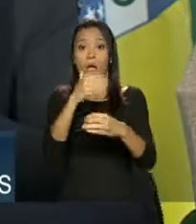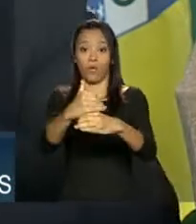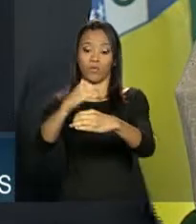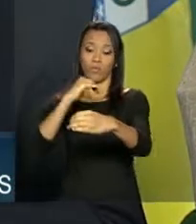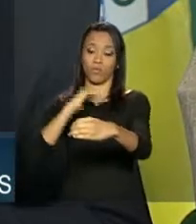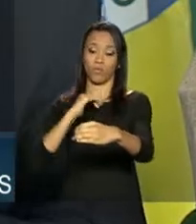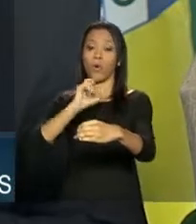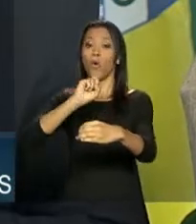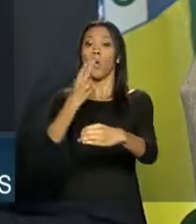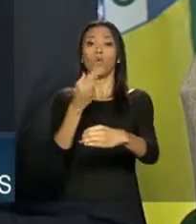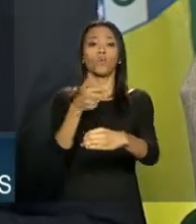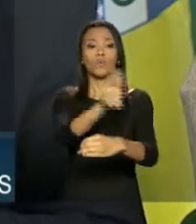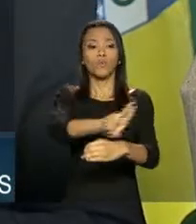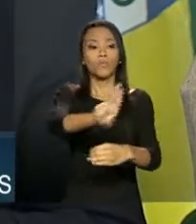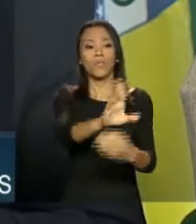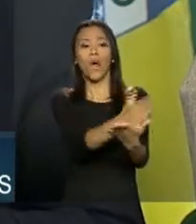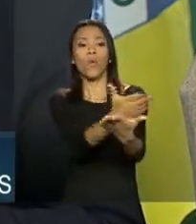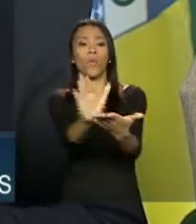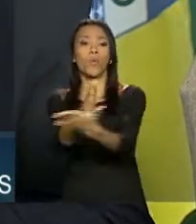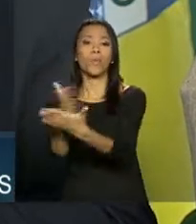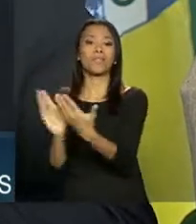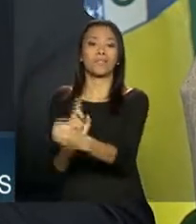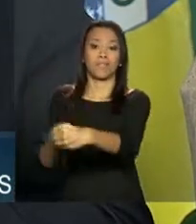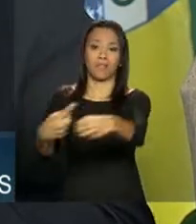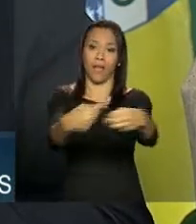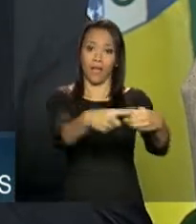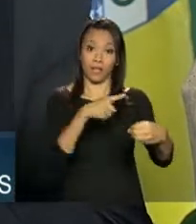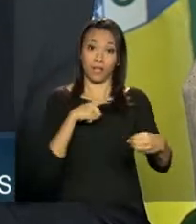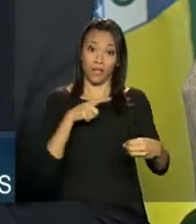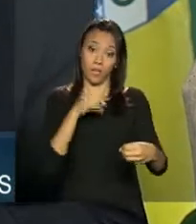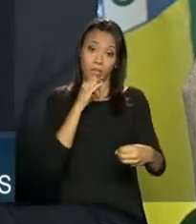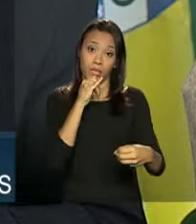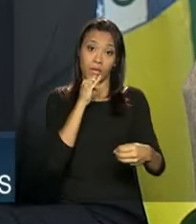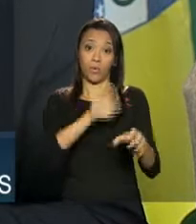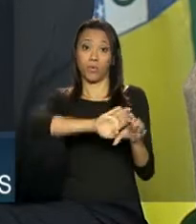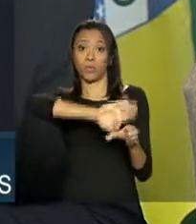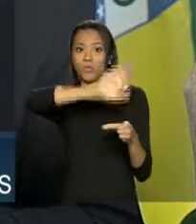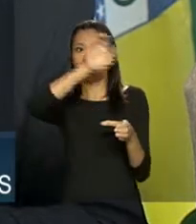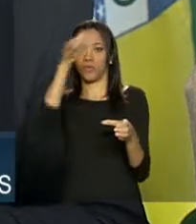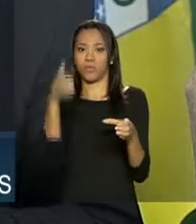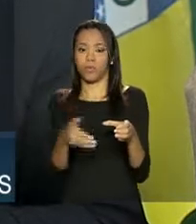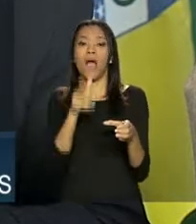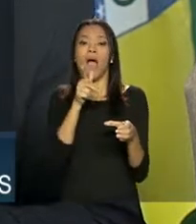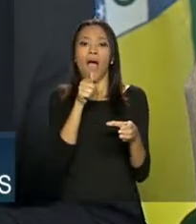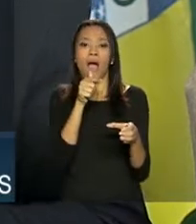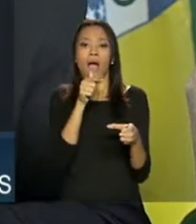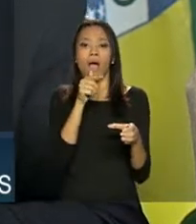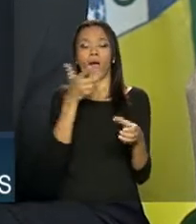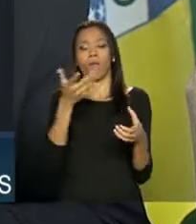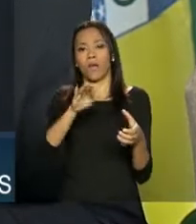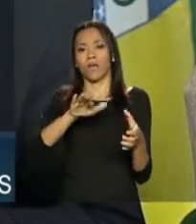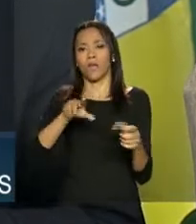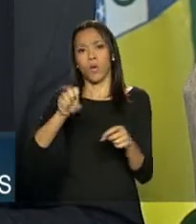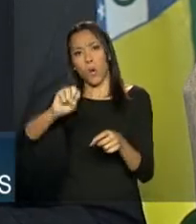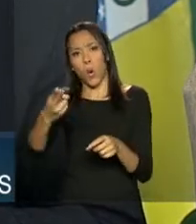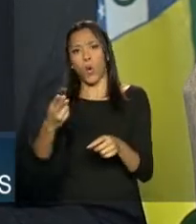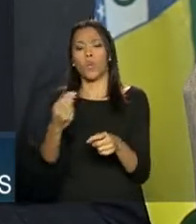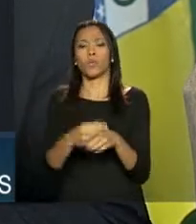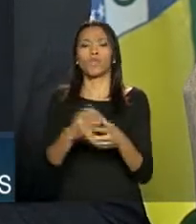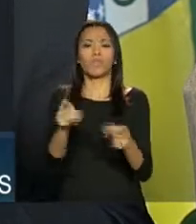utilizando alguns reservatórios que algumas cidades possam ter como caixa d'água que ele já tenha ou os próprios reservatório